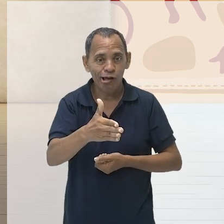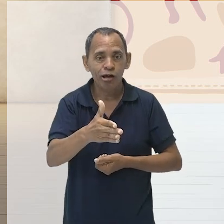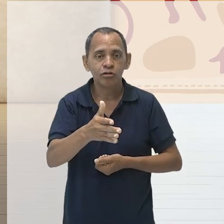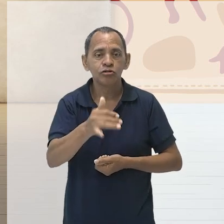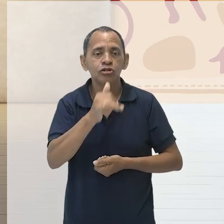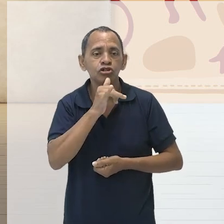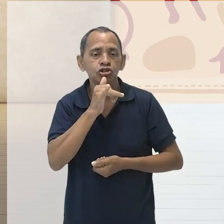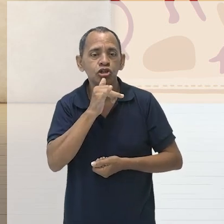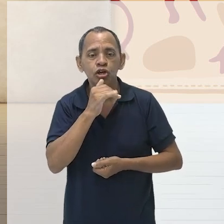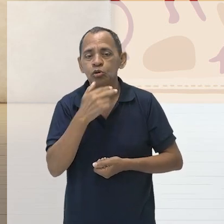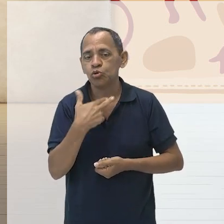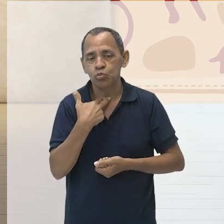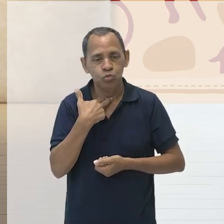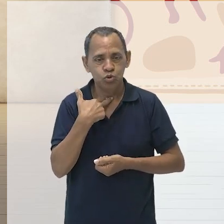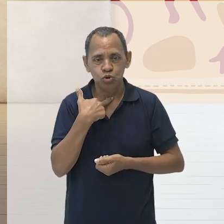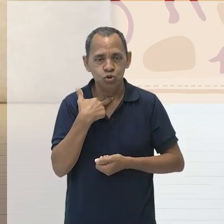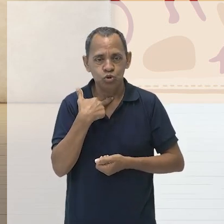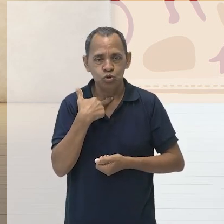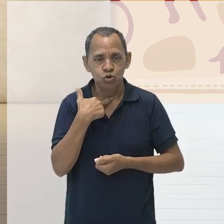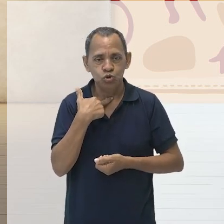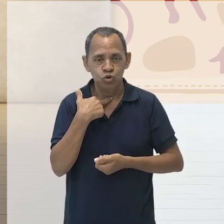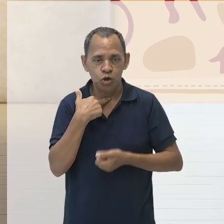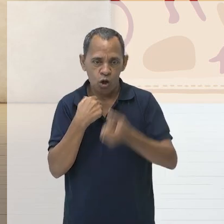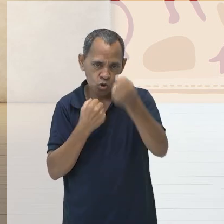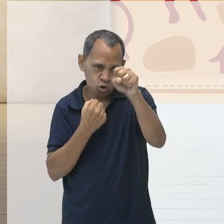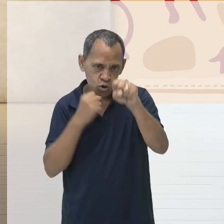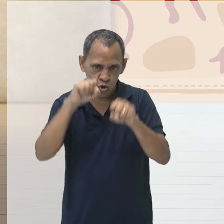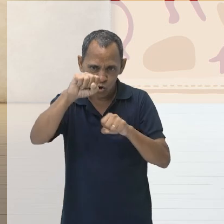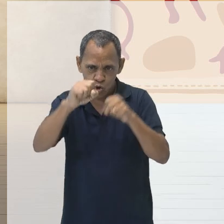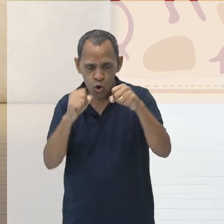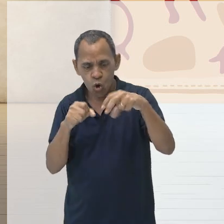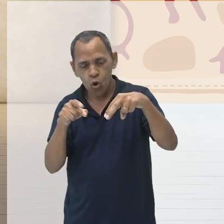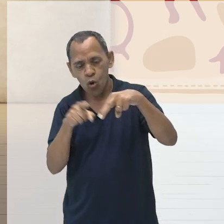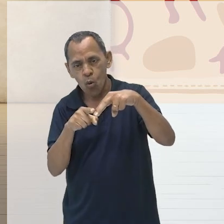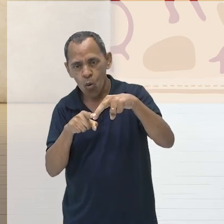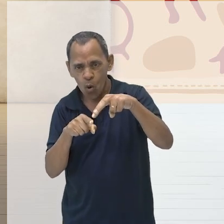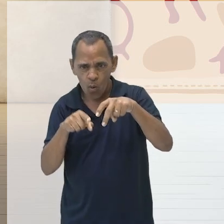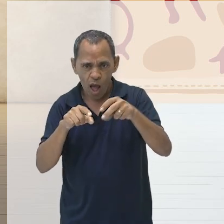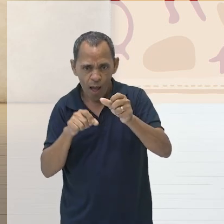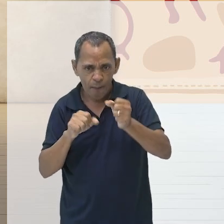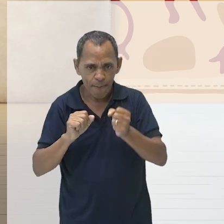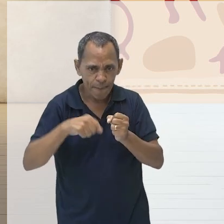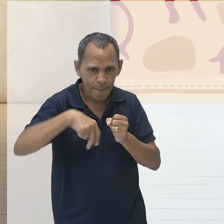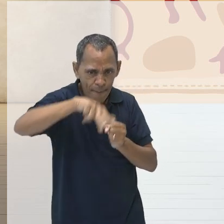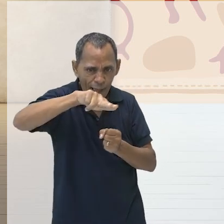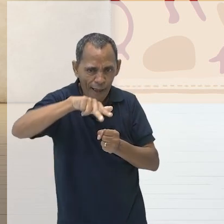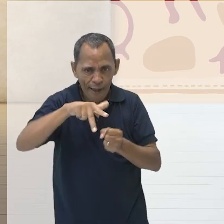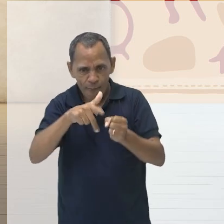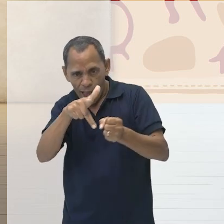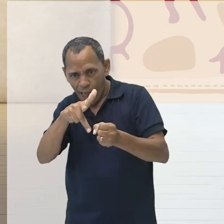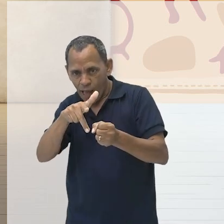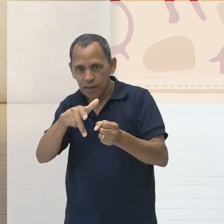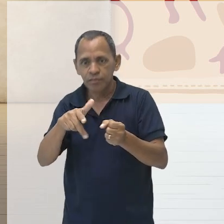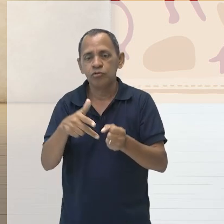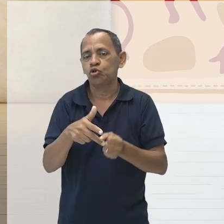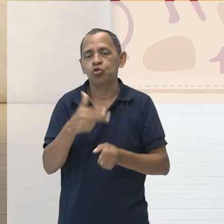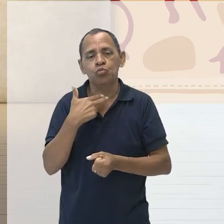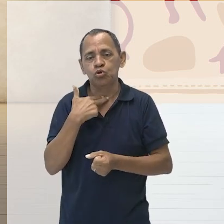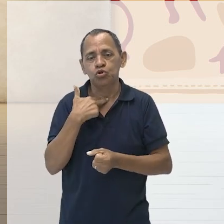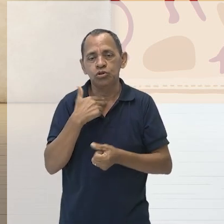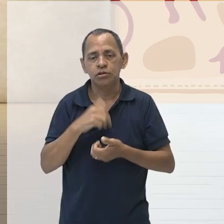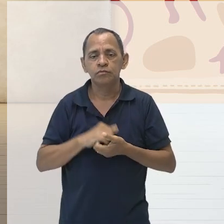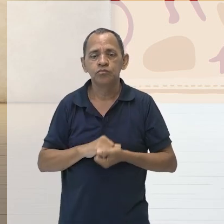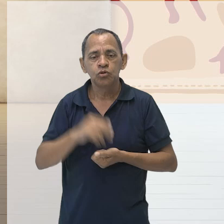de luta, não existia socos e pontapés, tá? Os atletas, eles utilizavam técnicas